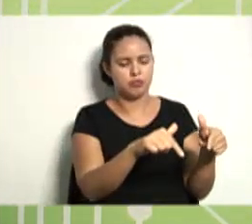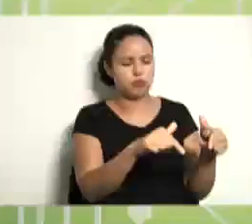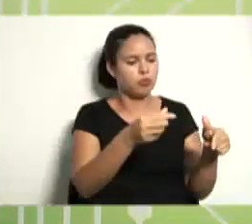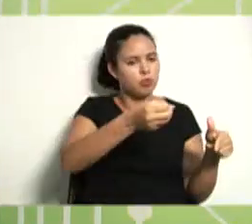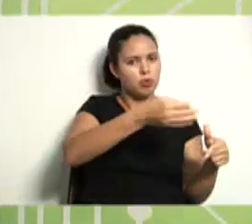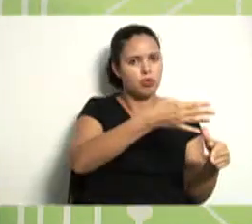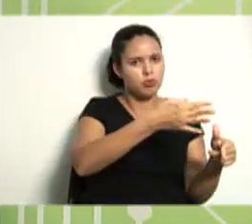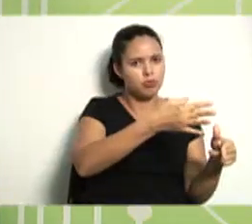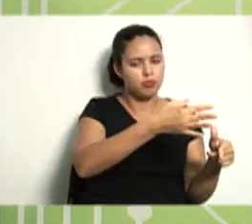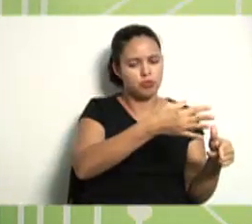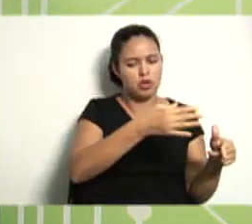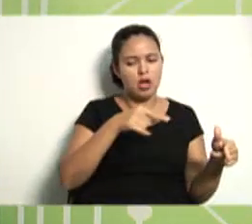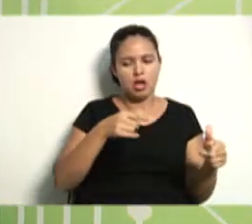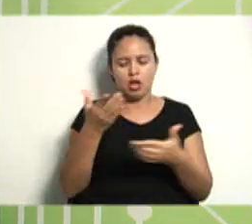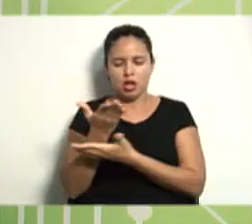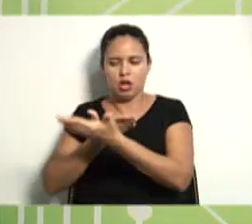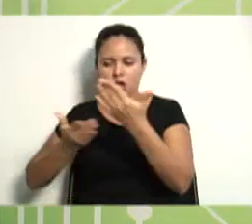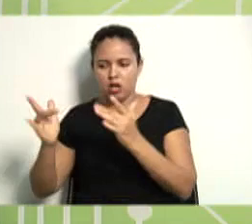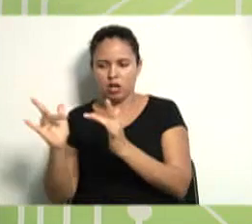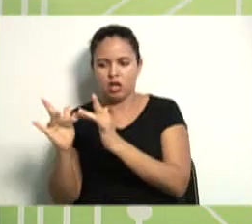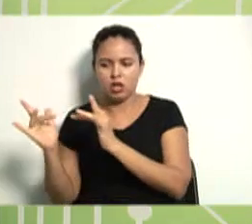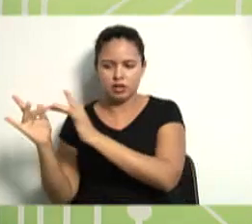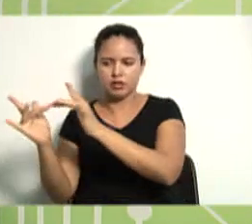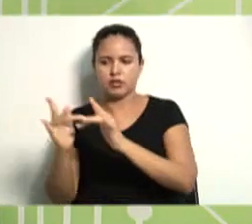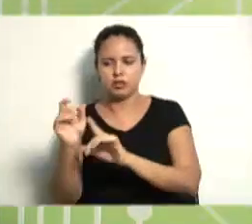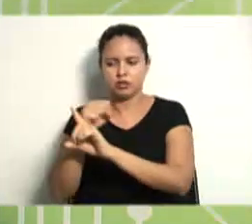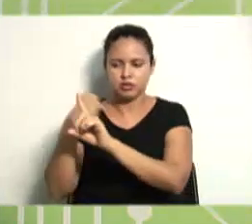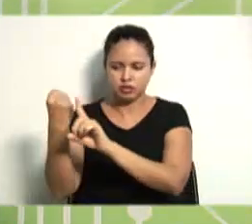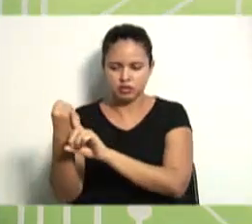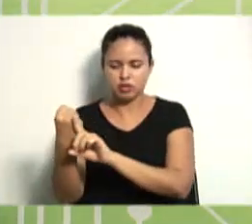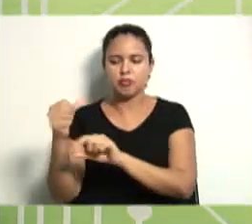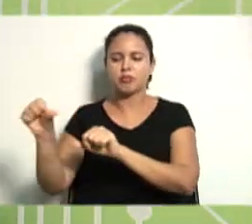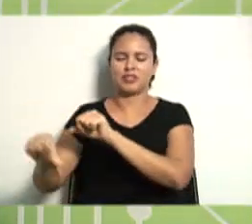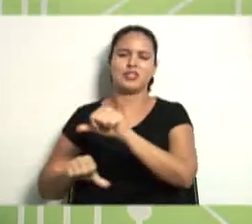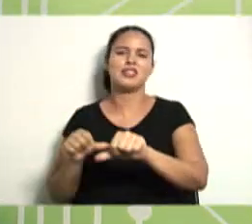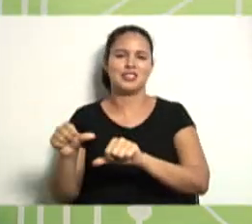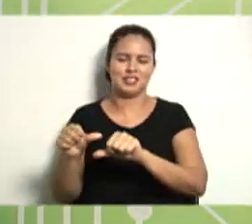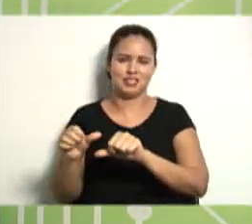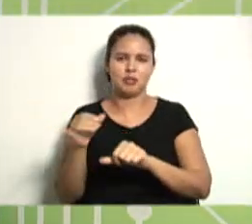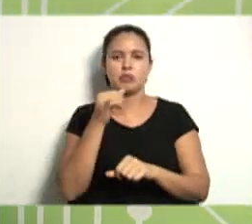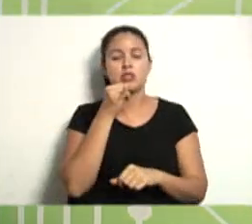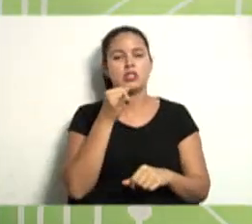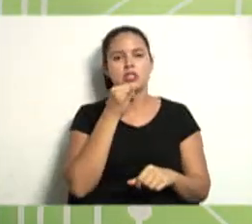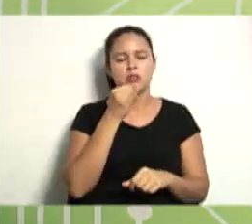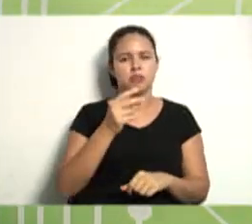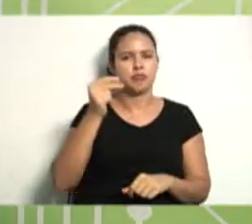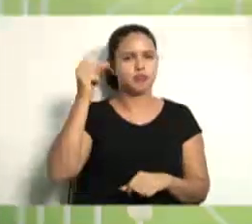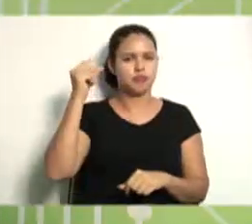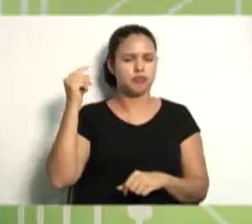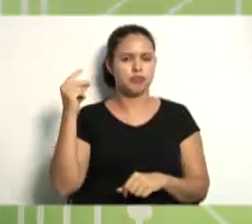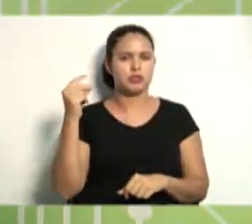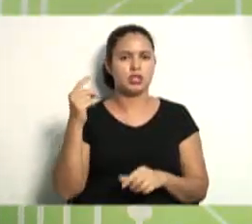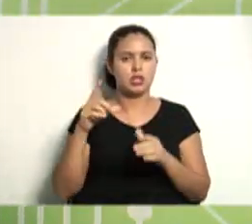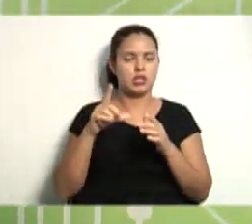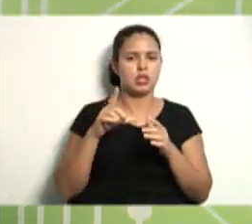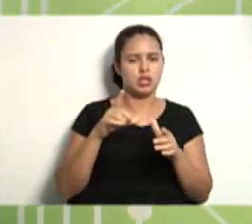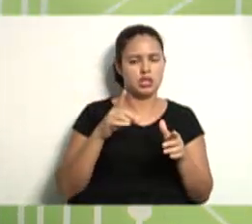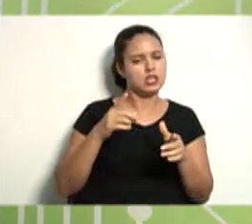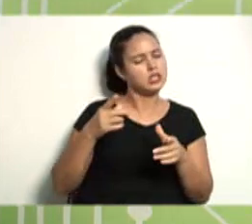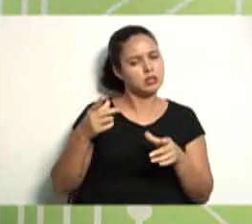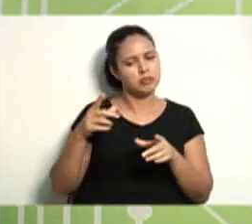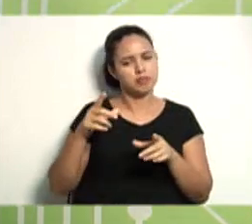relações sociais. Antes de inventarem o carro, a gente precisava de uma carroça, um cavalo, um cocheiro, para poder